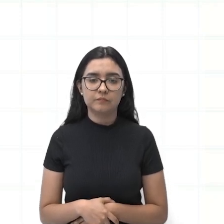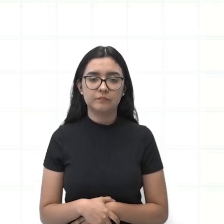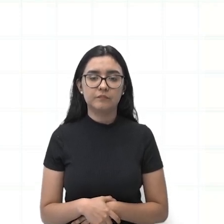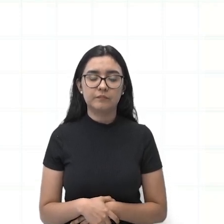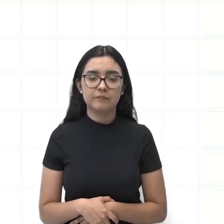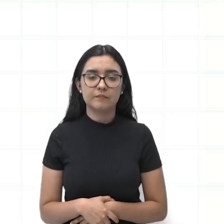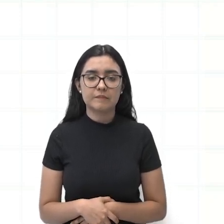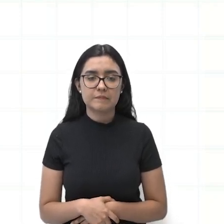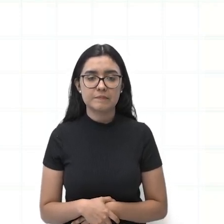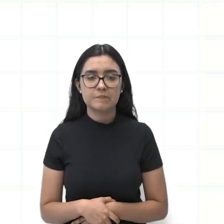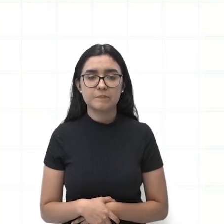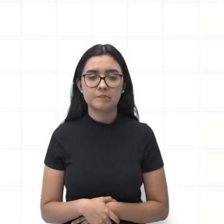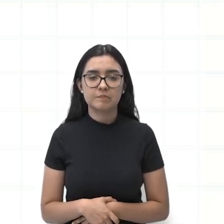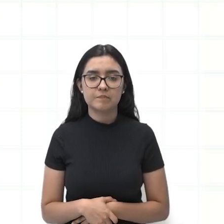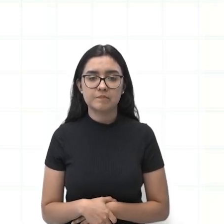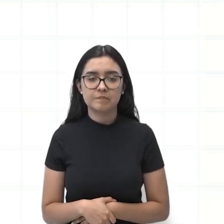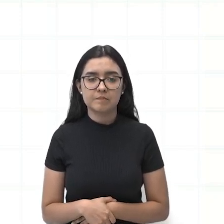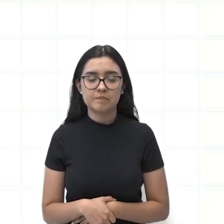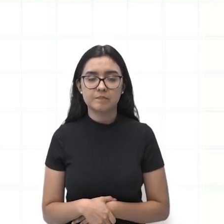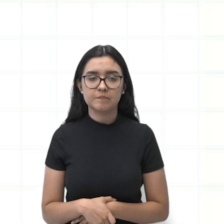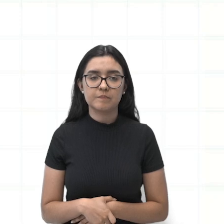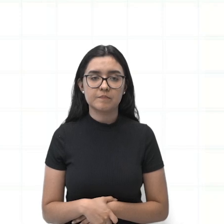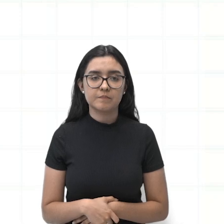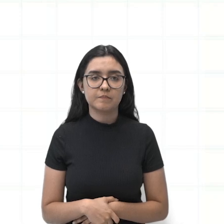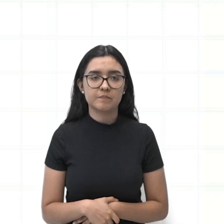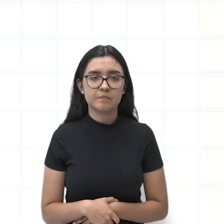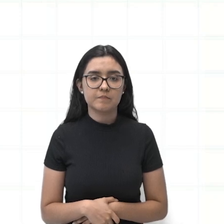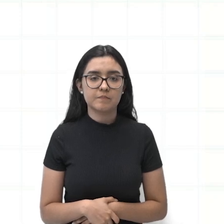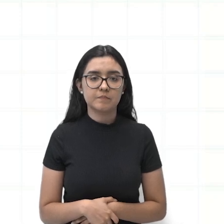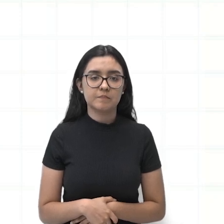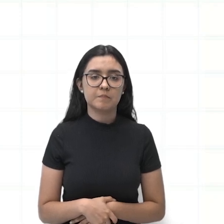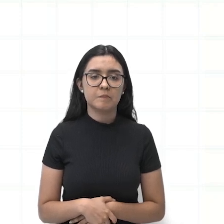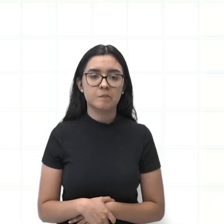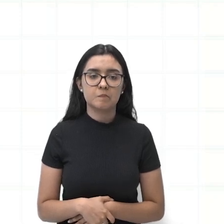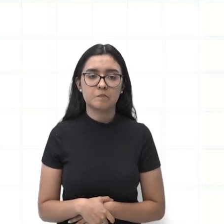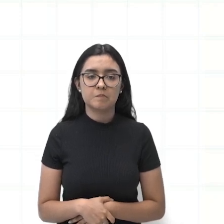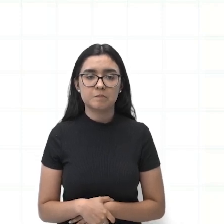nossas 2 crianças, né? Nossos 2 filhos.